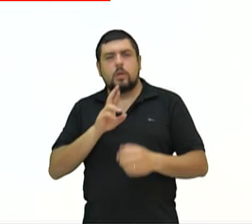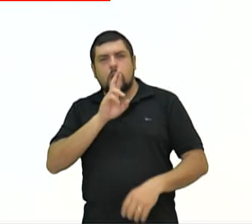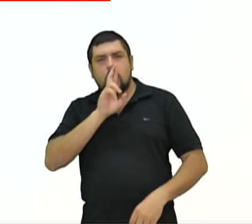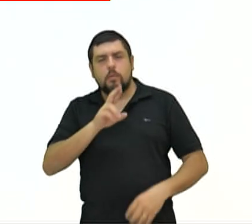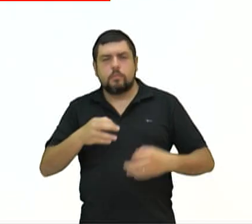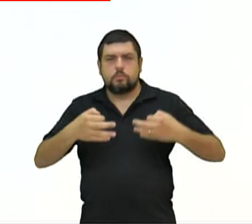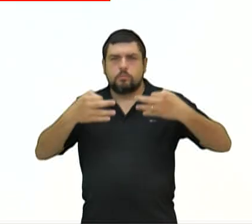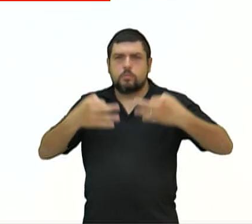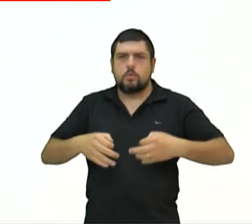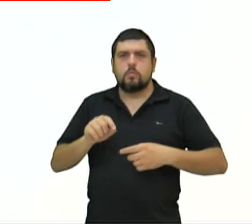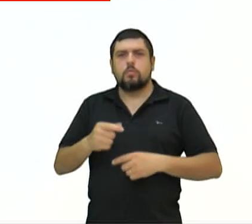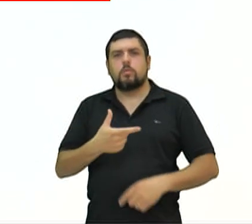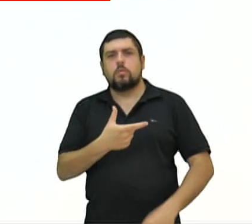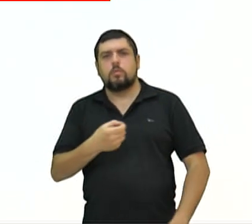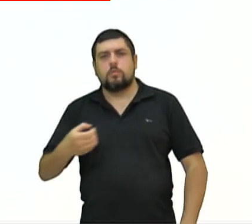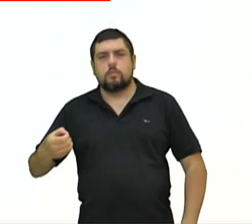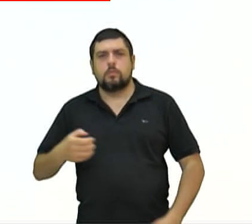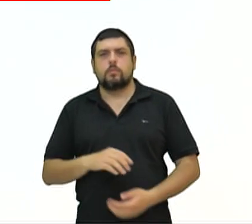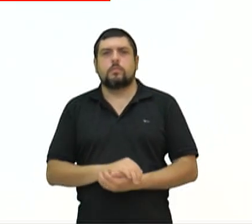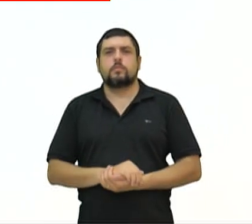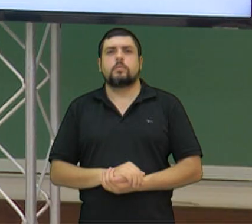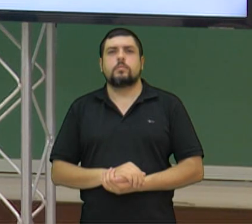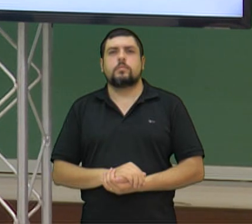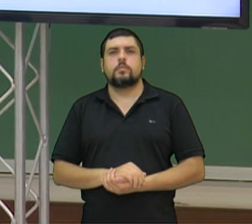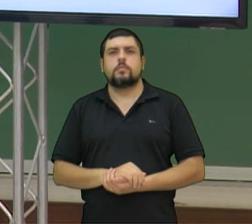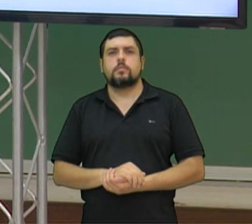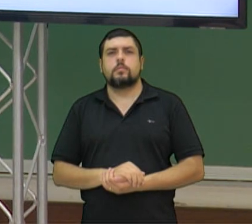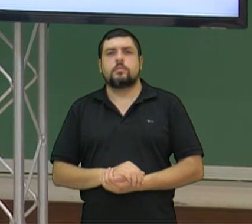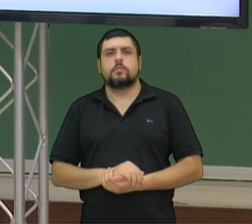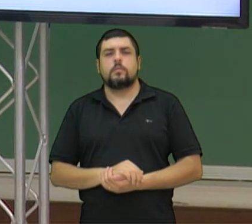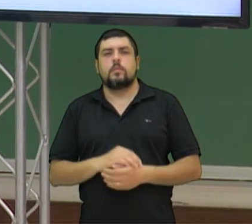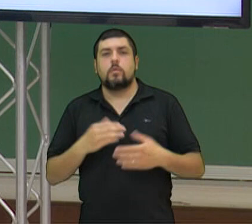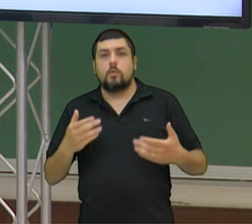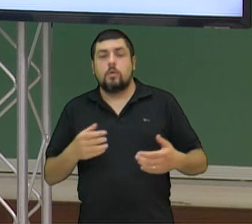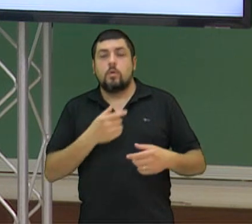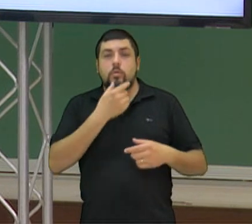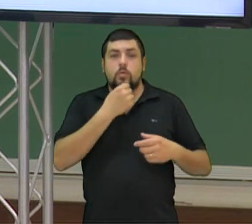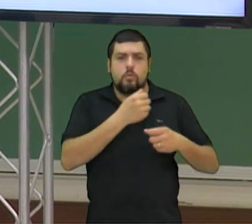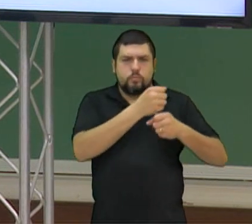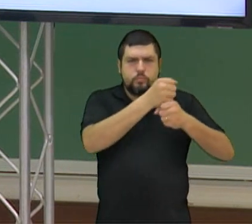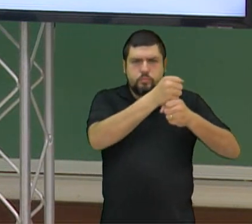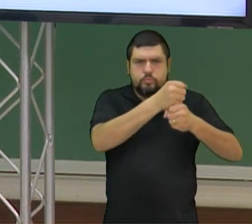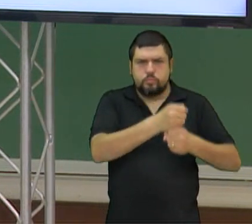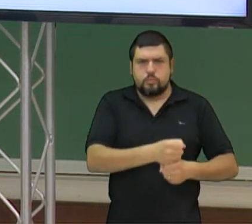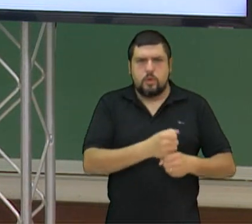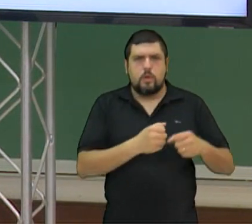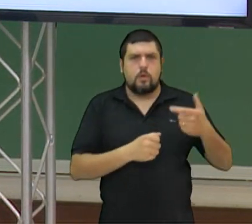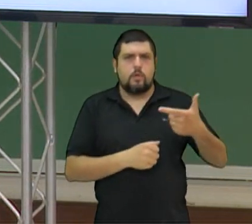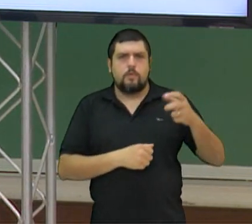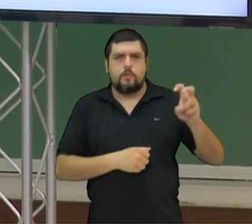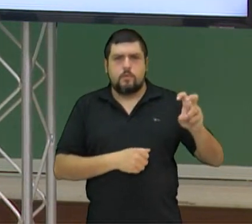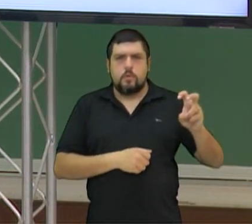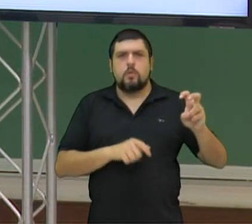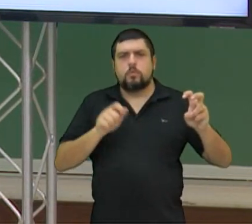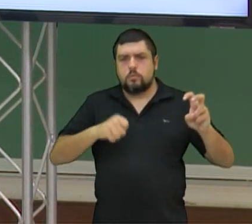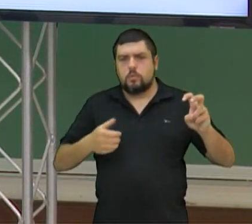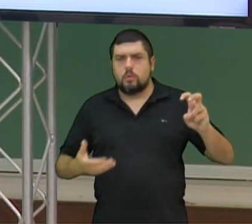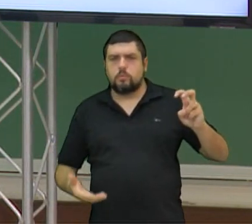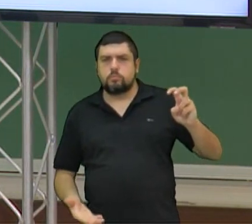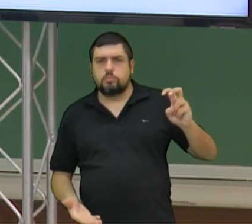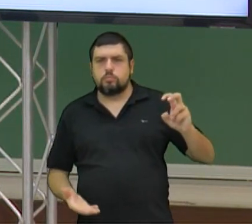seria 200. Beleza, gente? Ou seja, o cara faz uma força de 25 newtons e consegue levantar uma carga